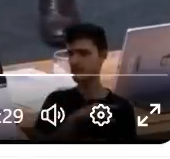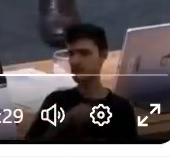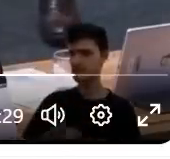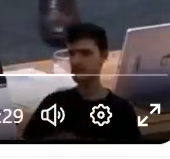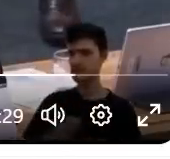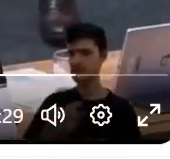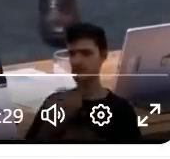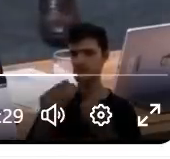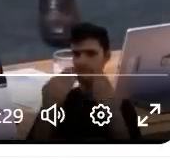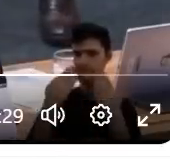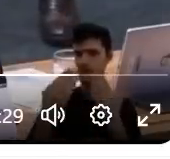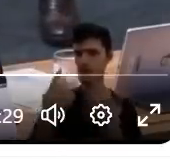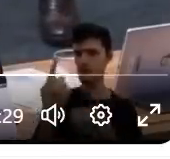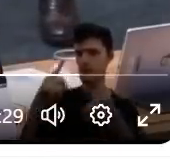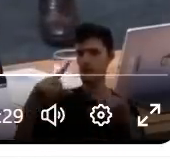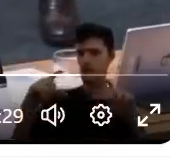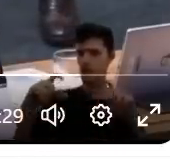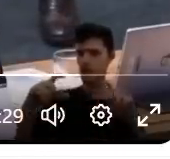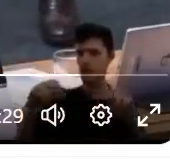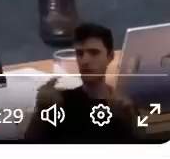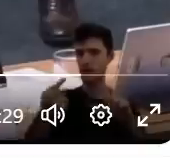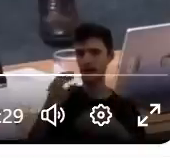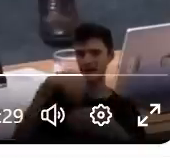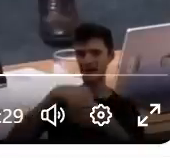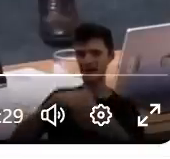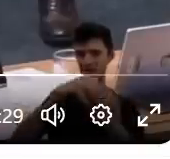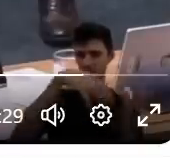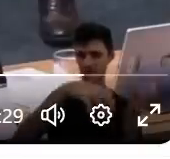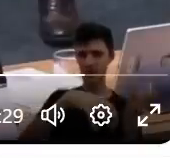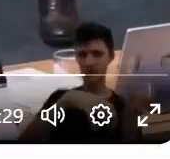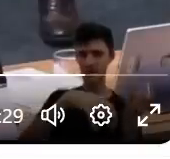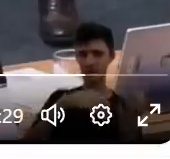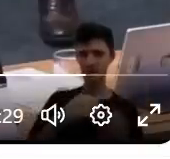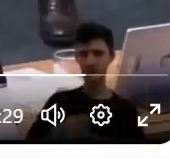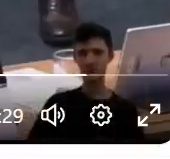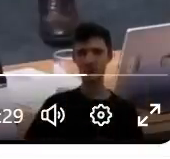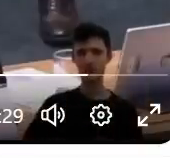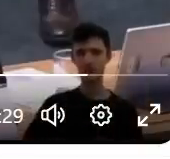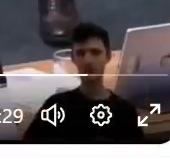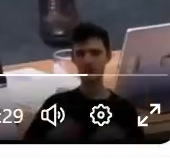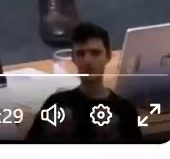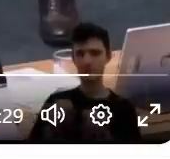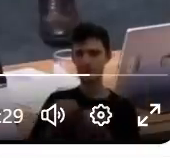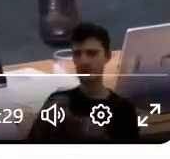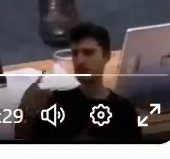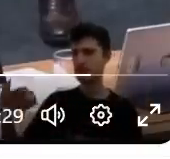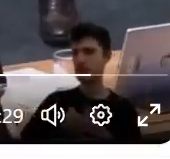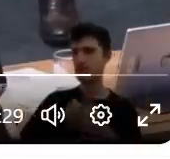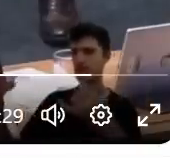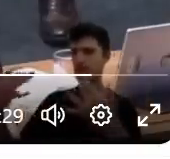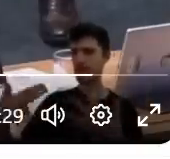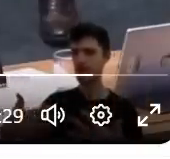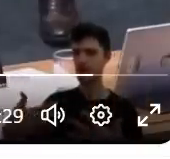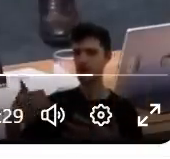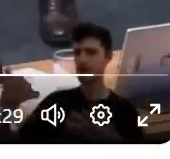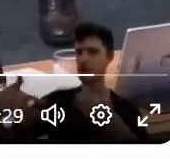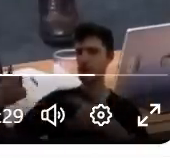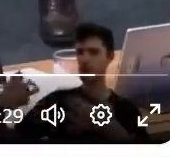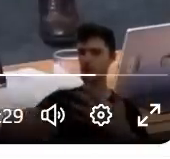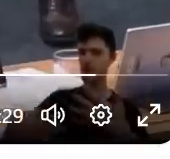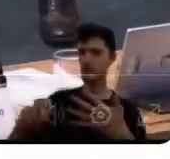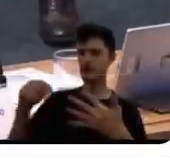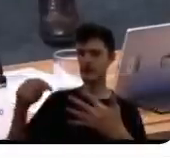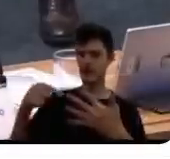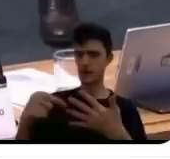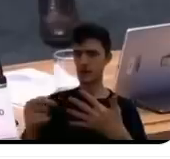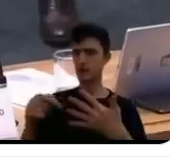de dentro do Planalto e na fala do senhor o senhor falou que estava lá defendendo o planalto